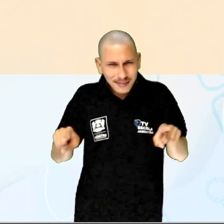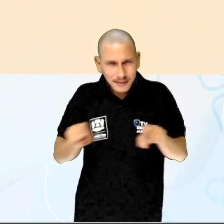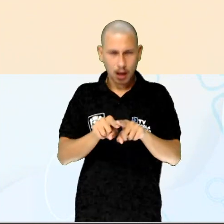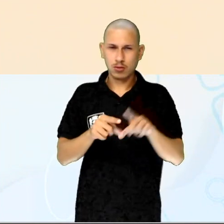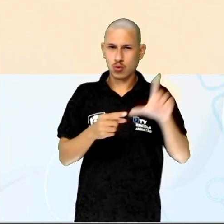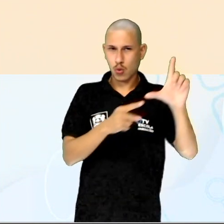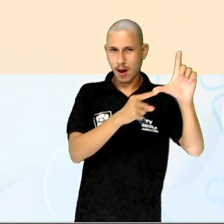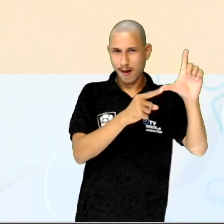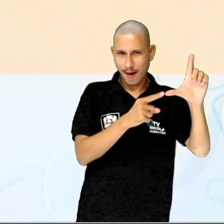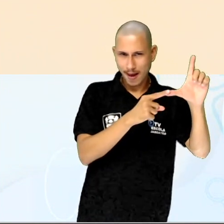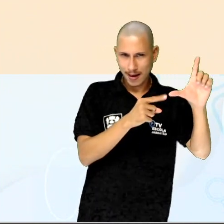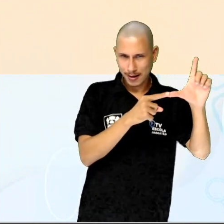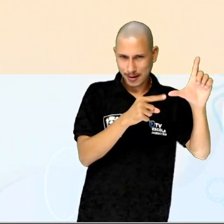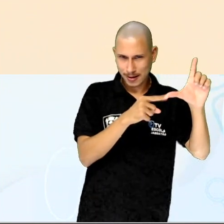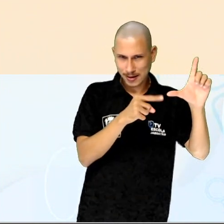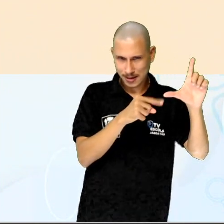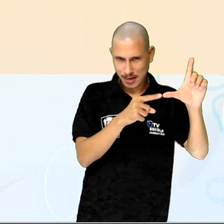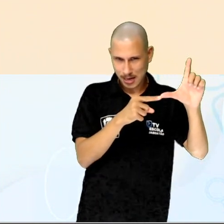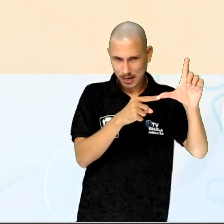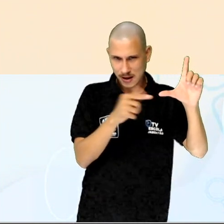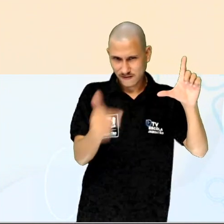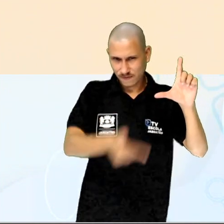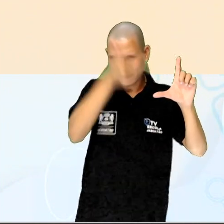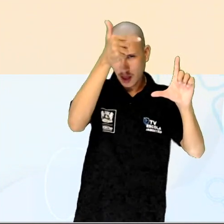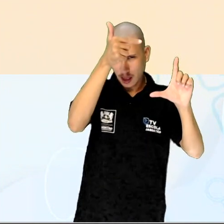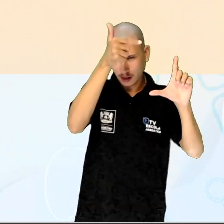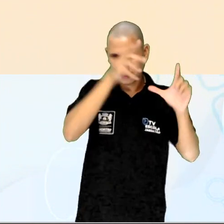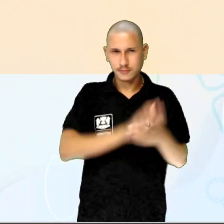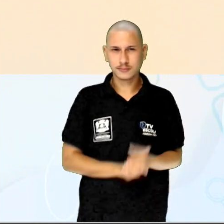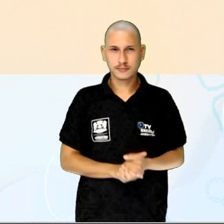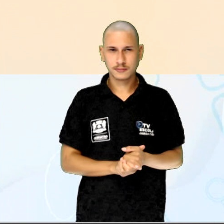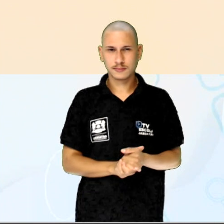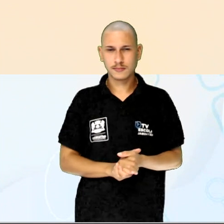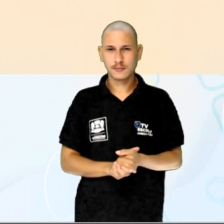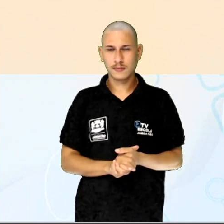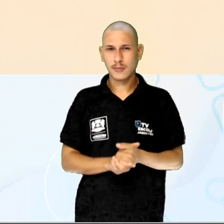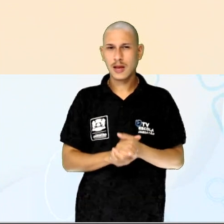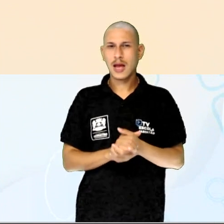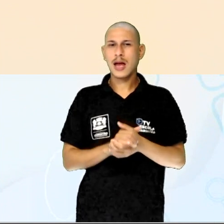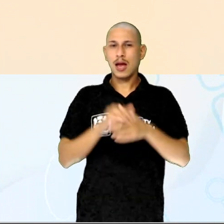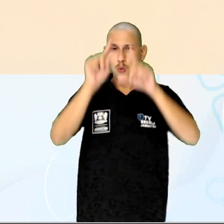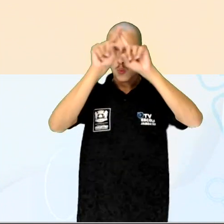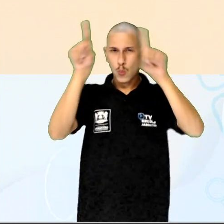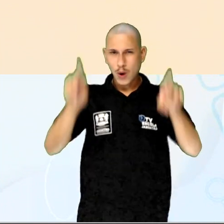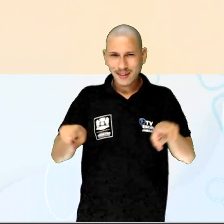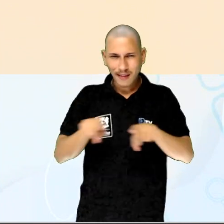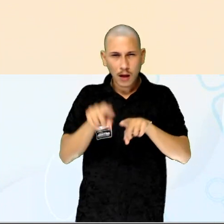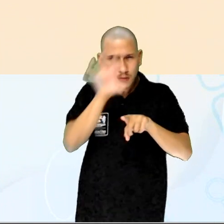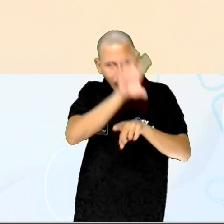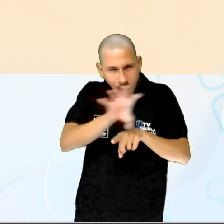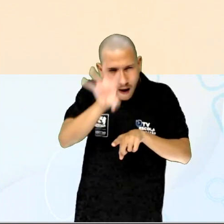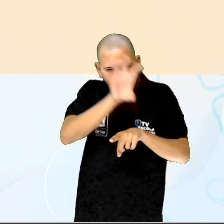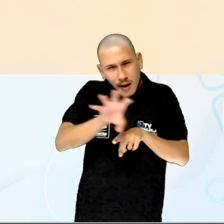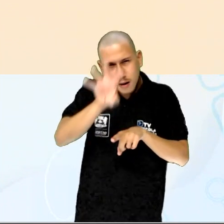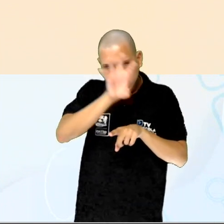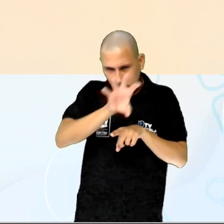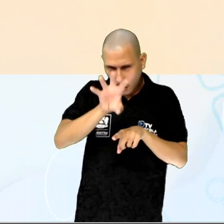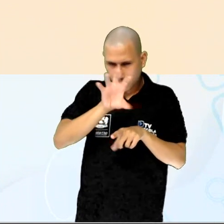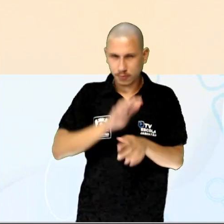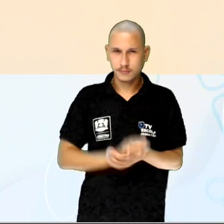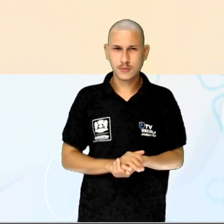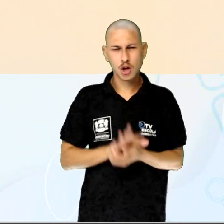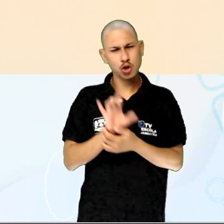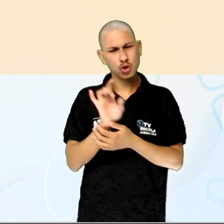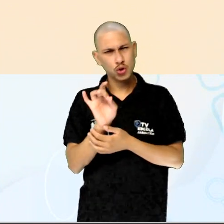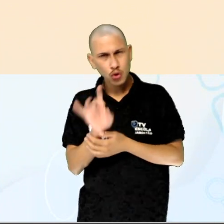L, o lado dele elevado a 2, tá? Então, se eu quiser calcular a área do quadrado, lembrando que a área é o espaço de dentro da figura geométrica, é só